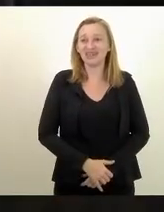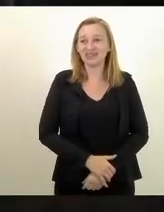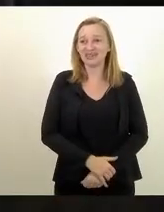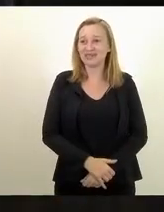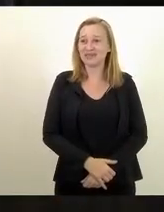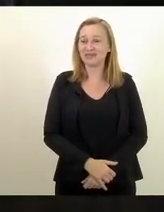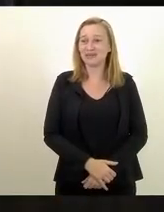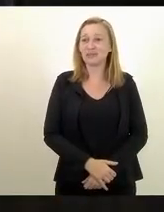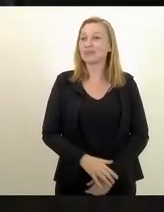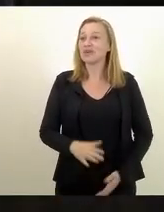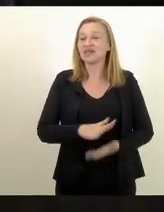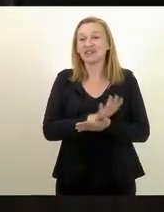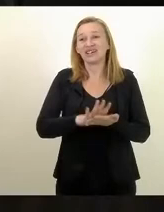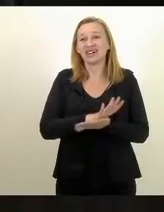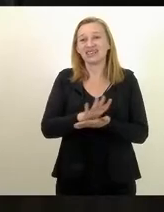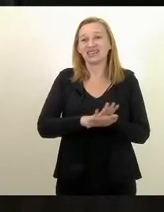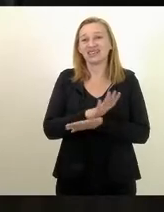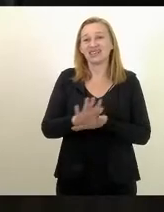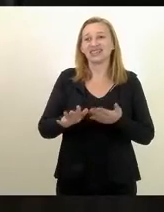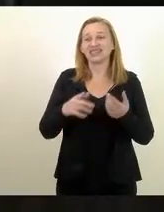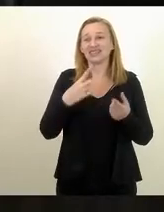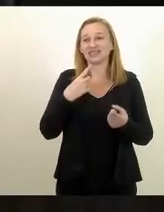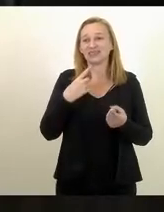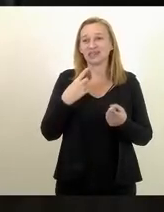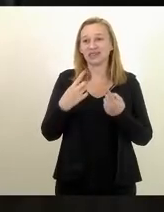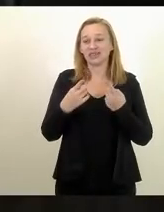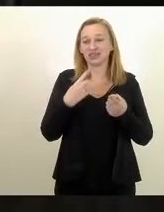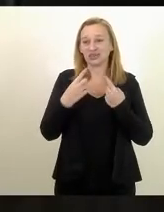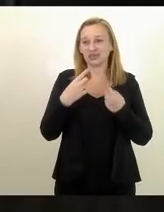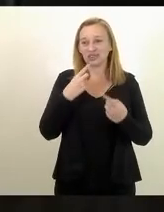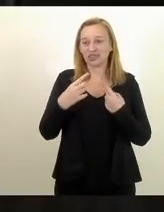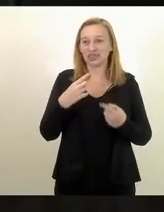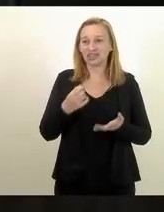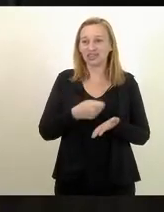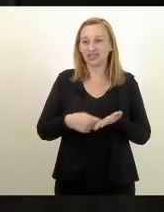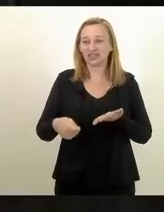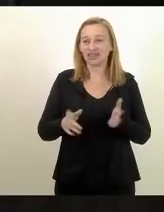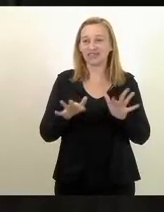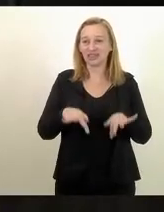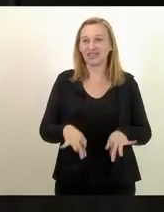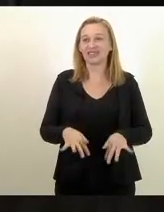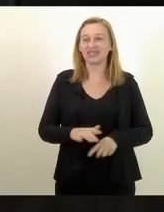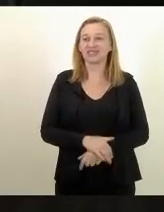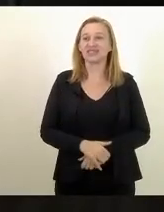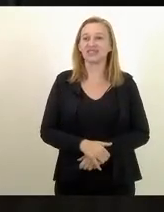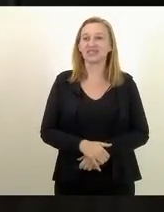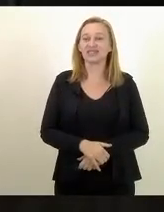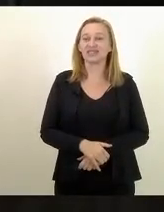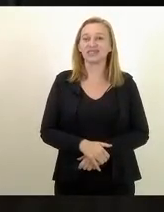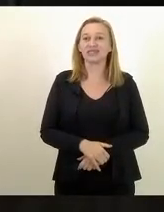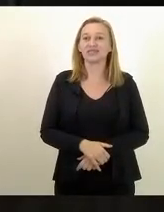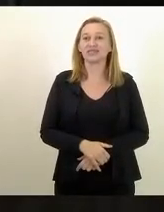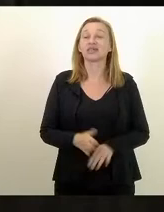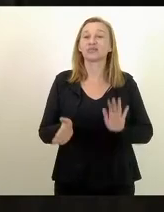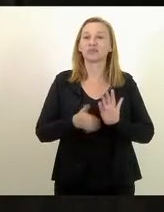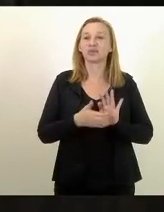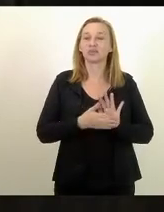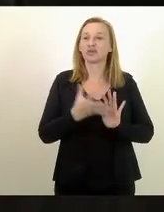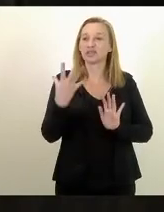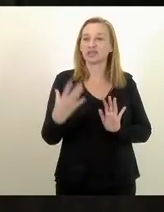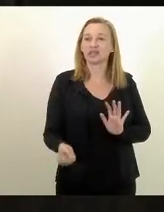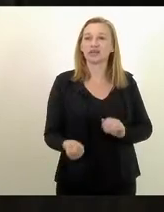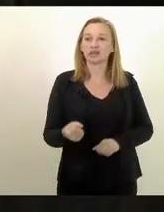não havendo mais oradores escritos encerrada a discussão o presente proposta